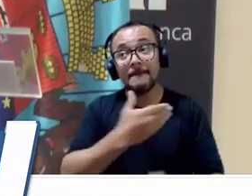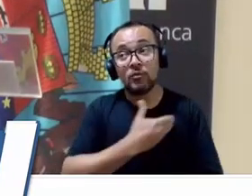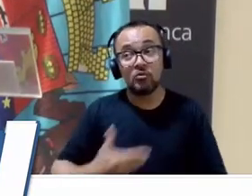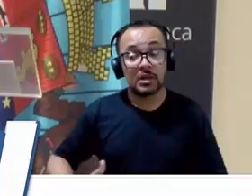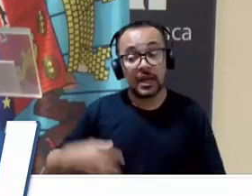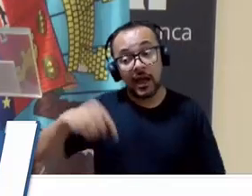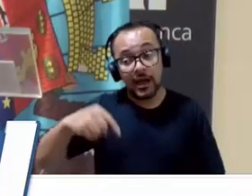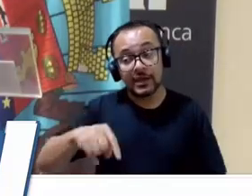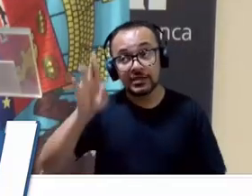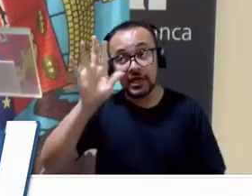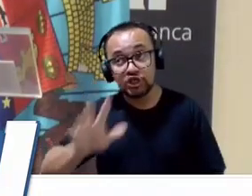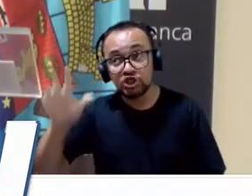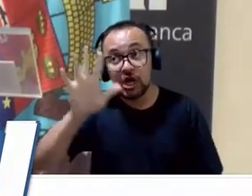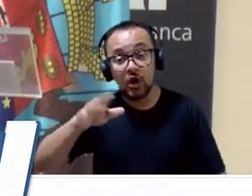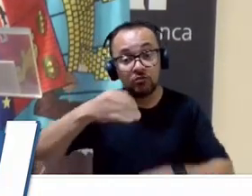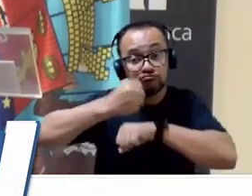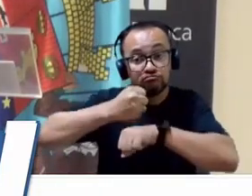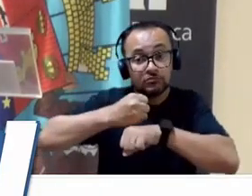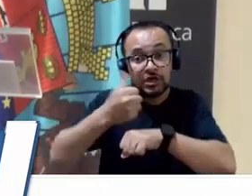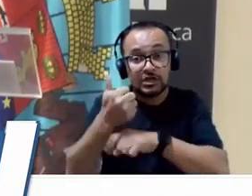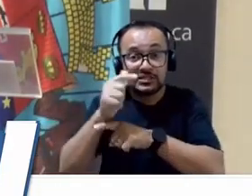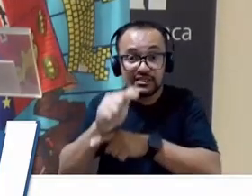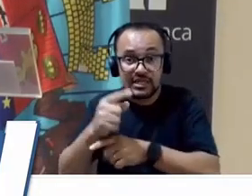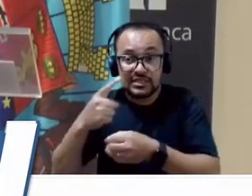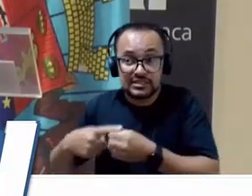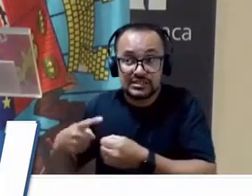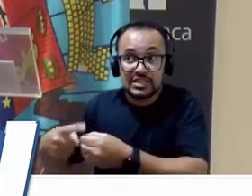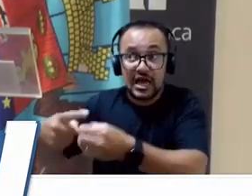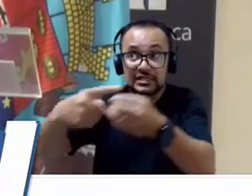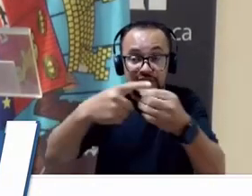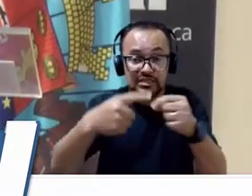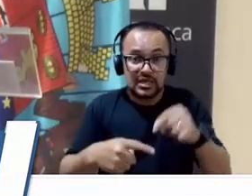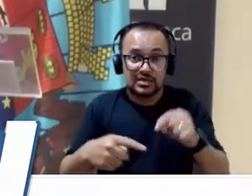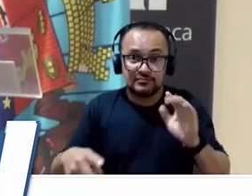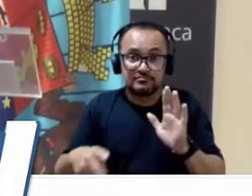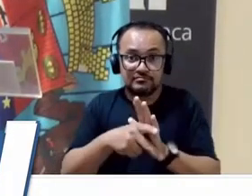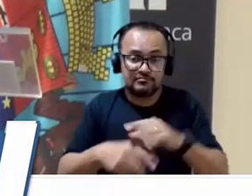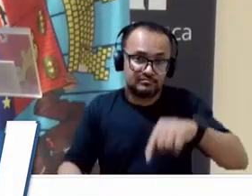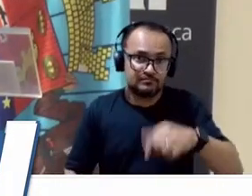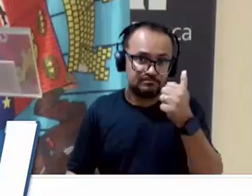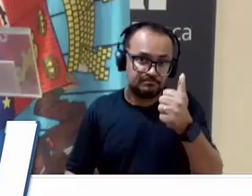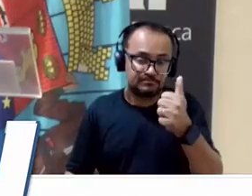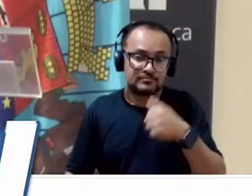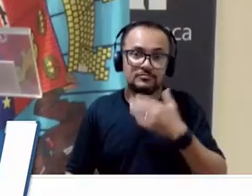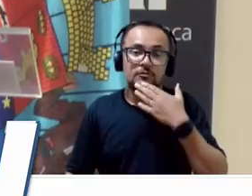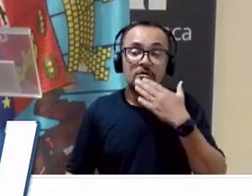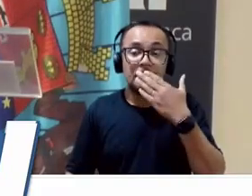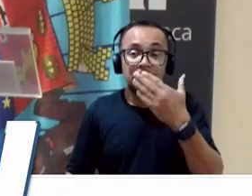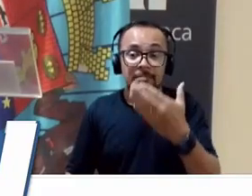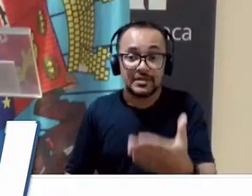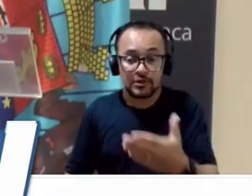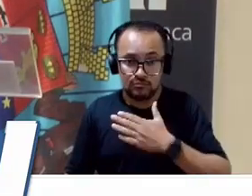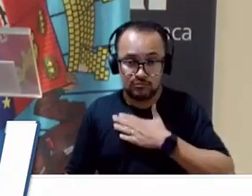pra Franca e pras 17 cidades que compõe a nossa Seccional eu fiz um pedido meio ousado